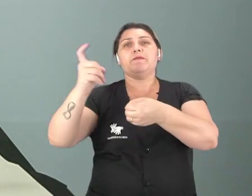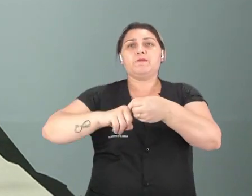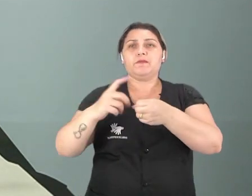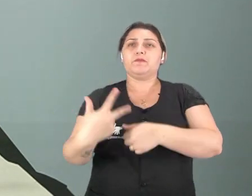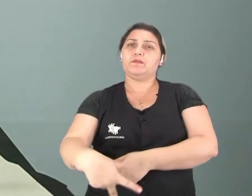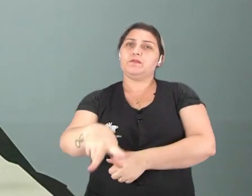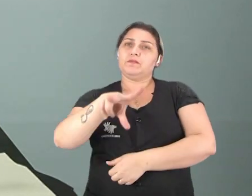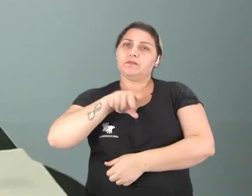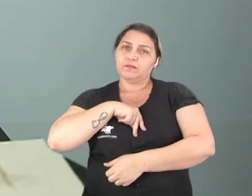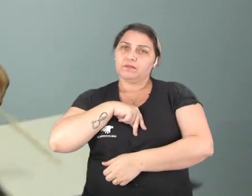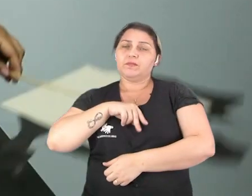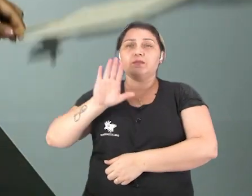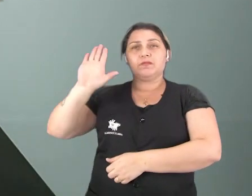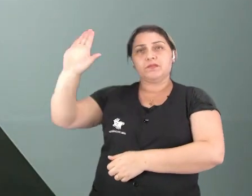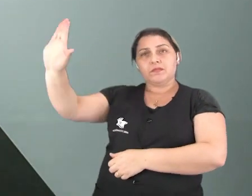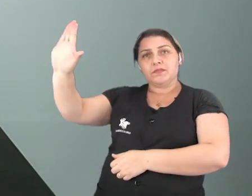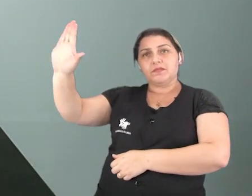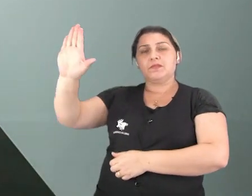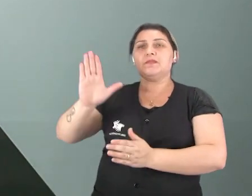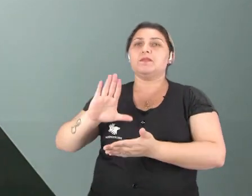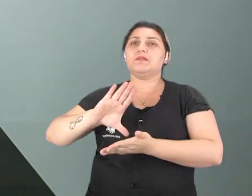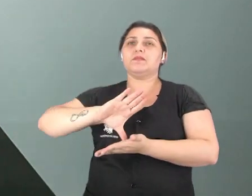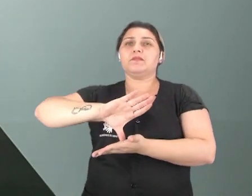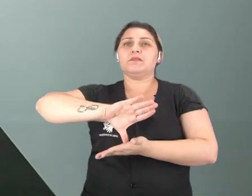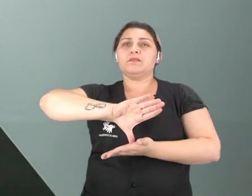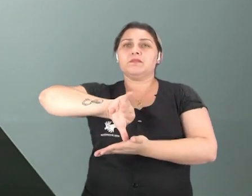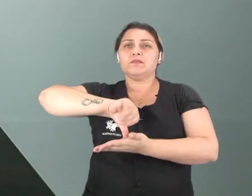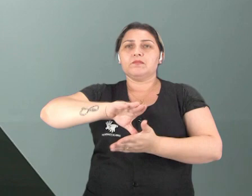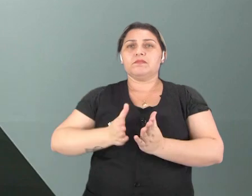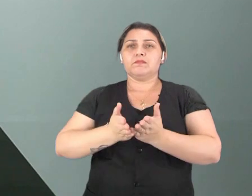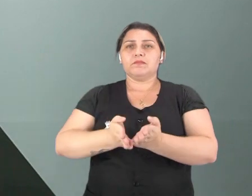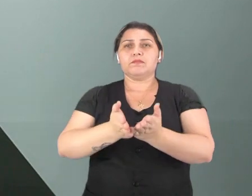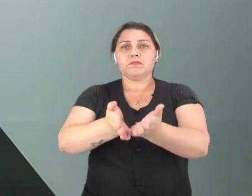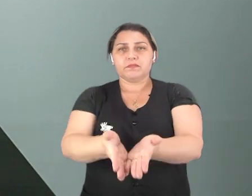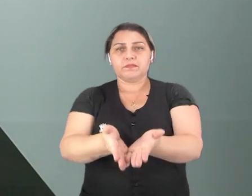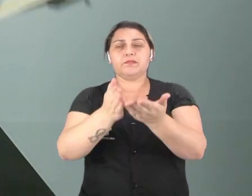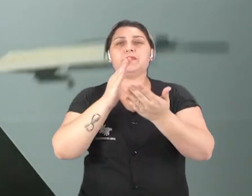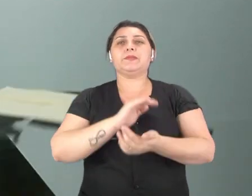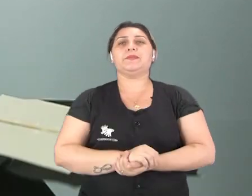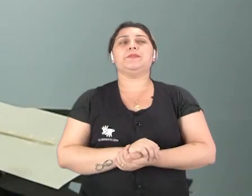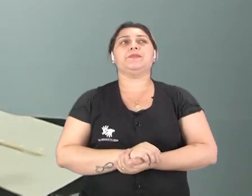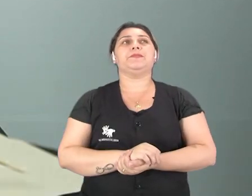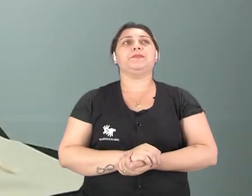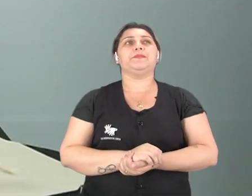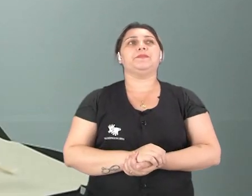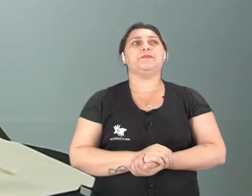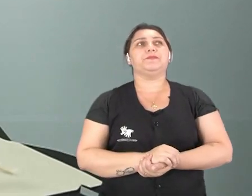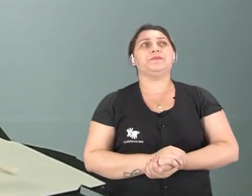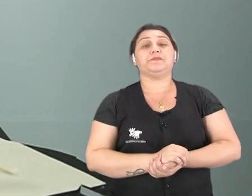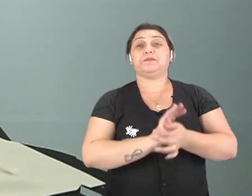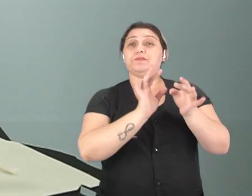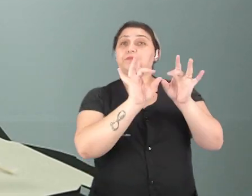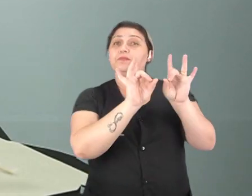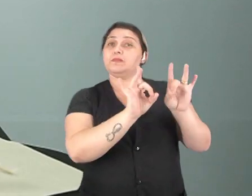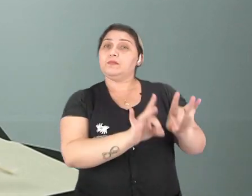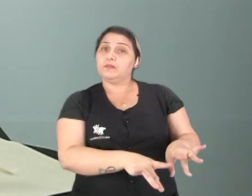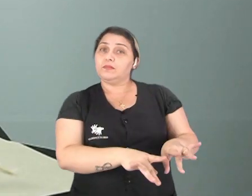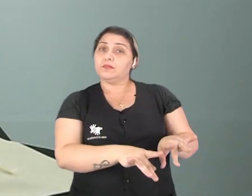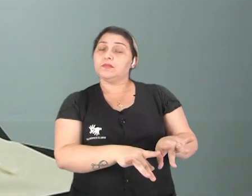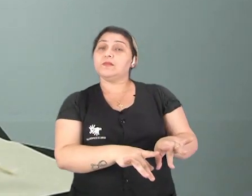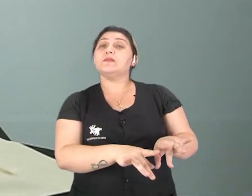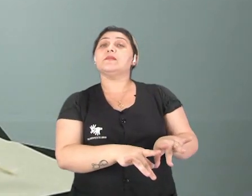Portugal, né, lá nas caravelas e tudo, e deixou o